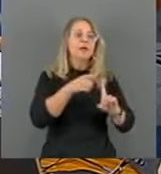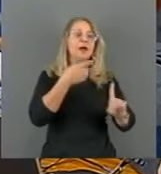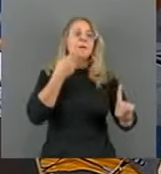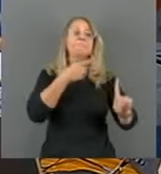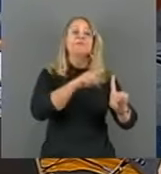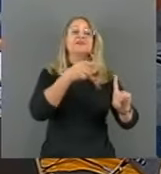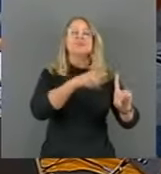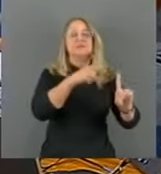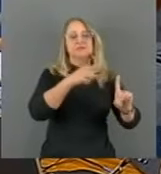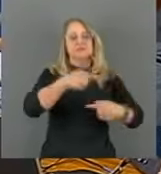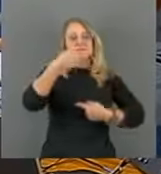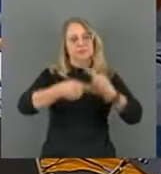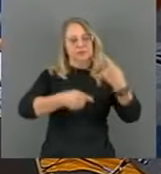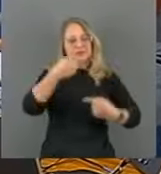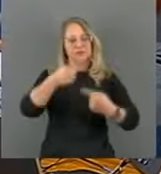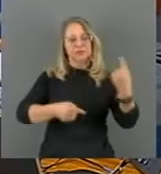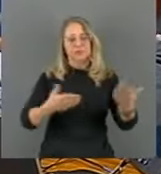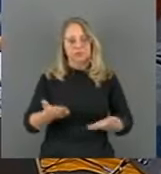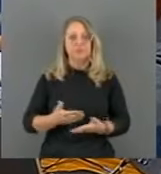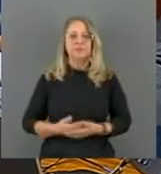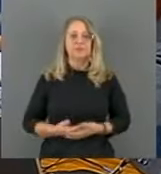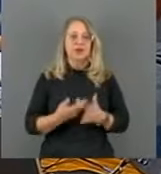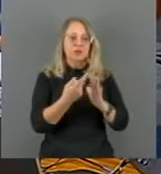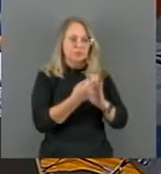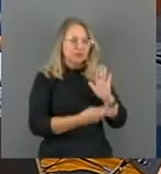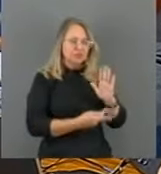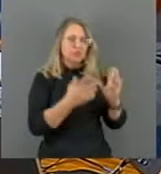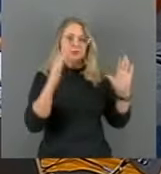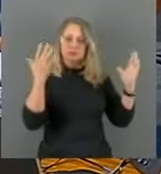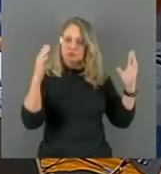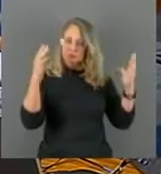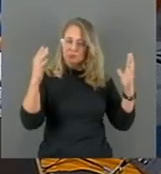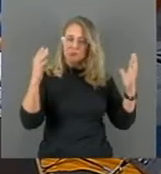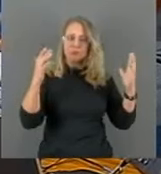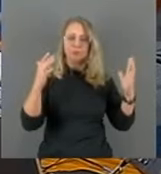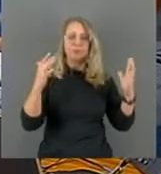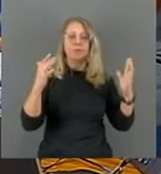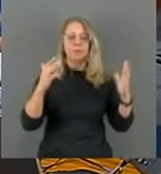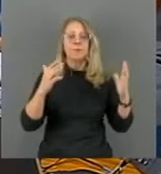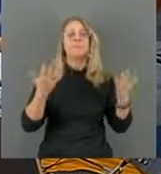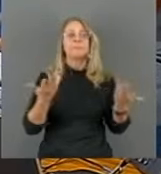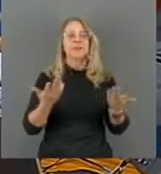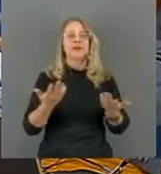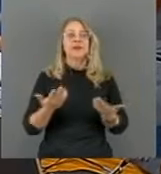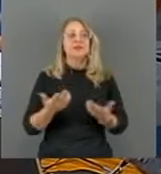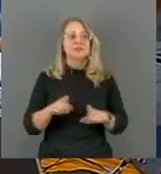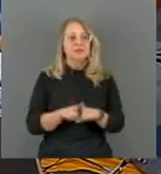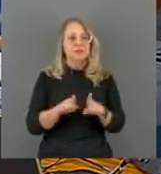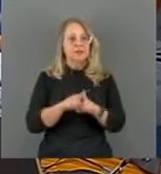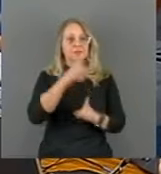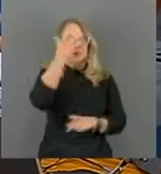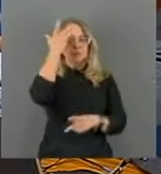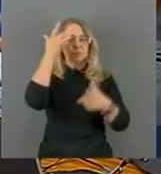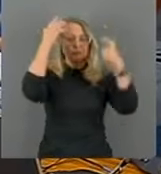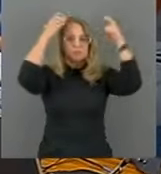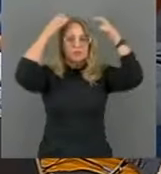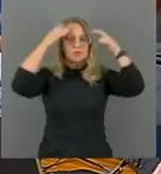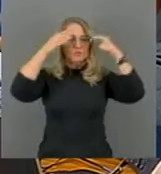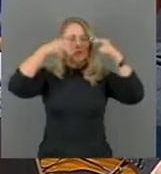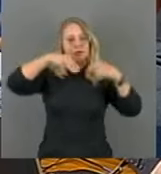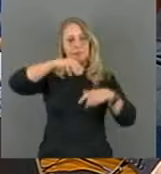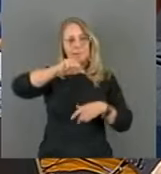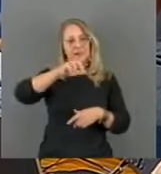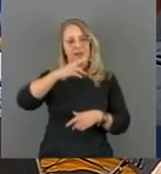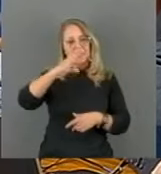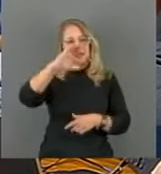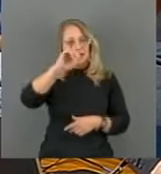com relação ao projeto parabenizando aqui o autor Major Olímpio o relator astronauta Marcos Pontes eu acho que esse